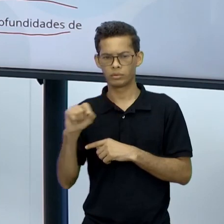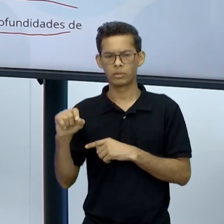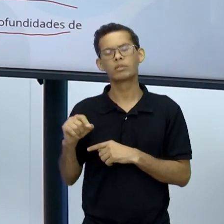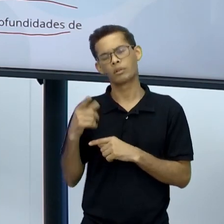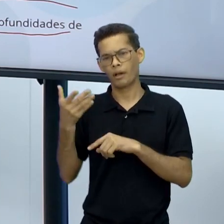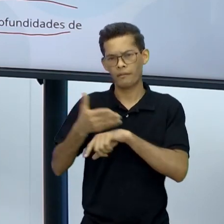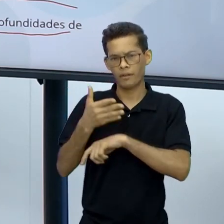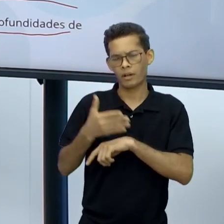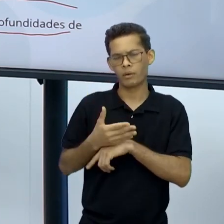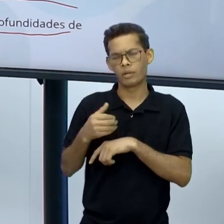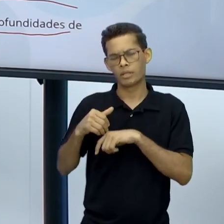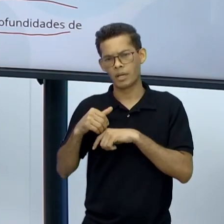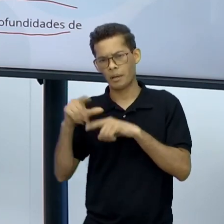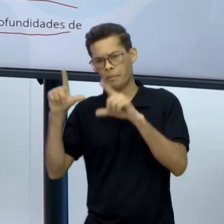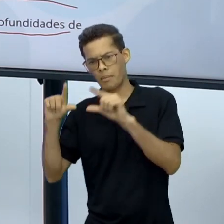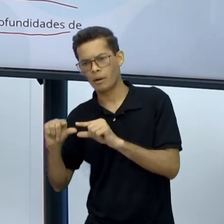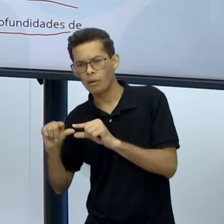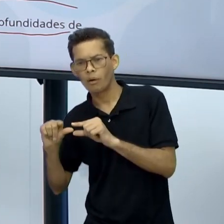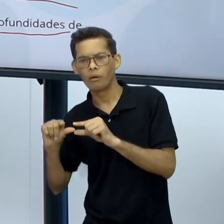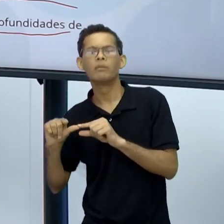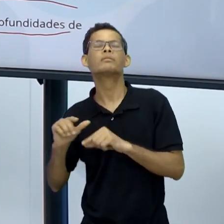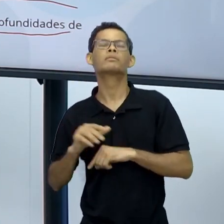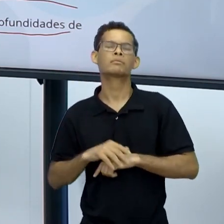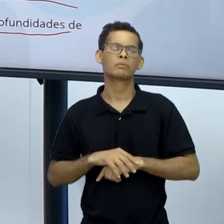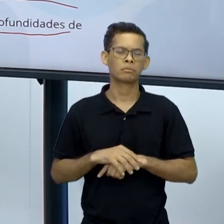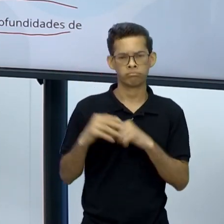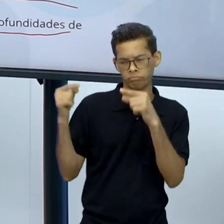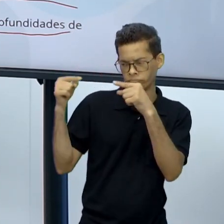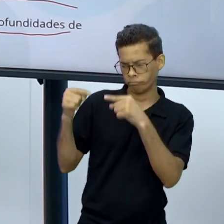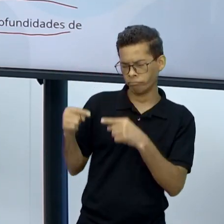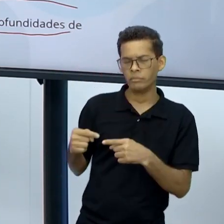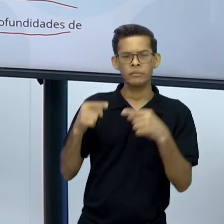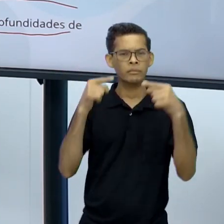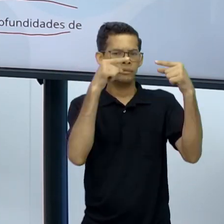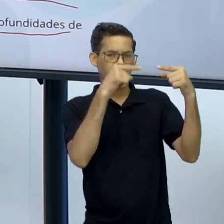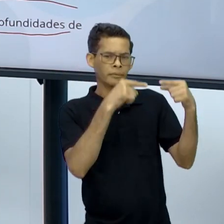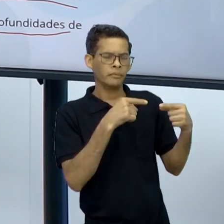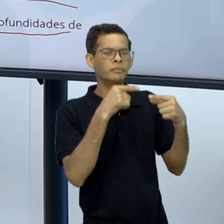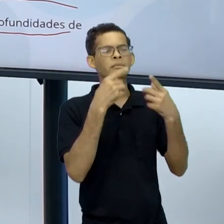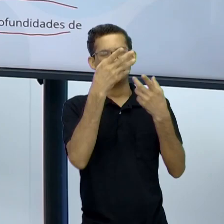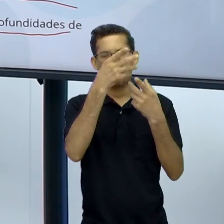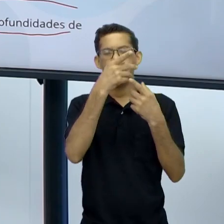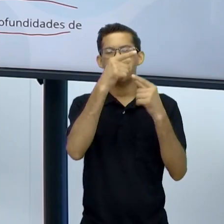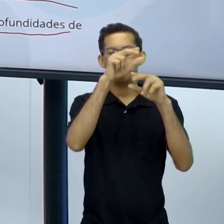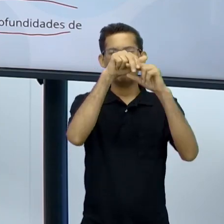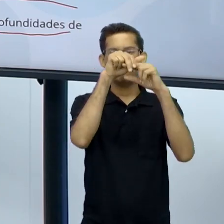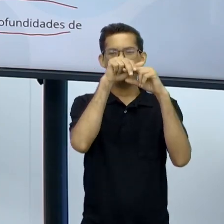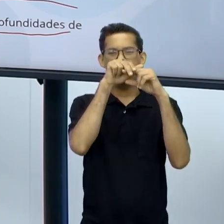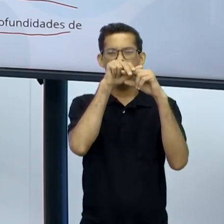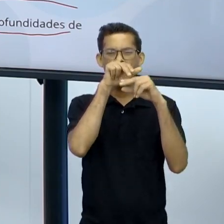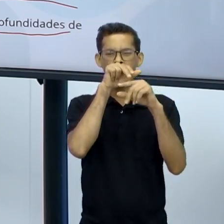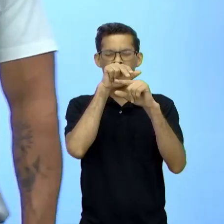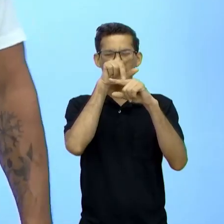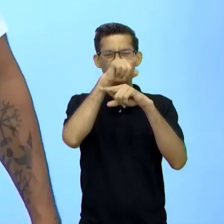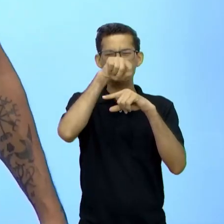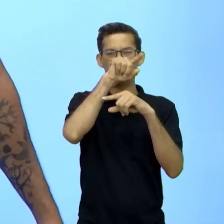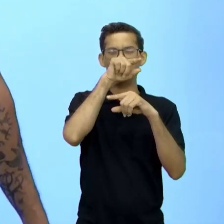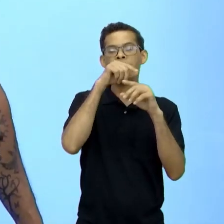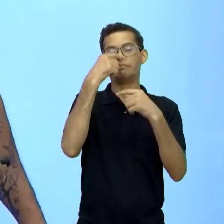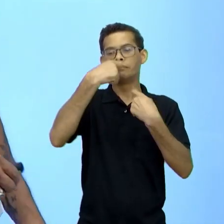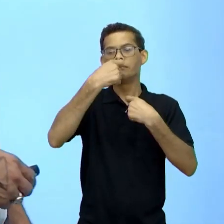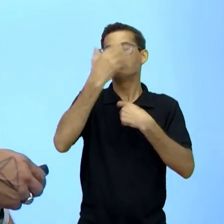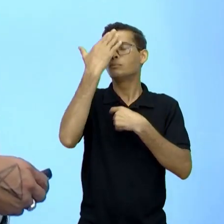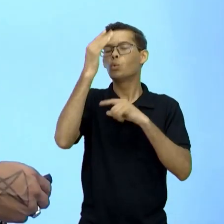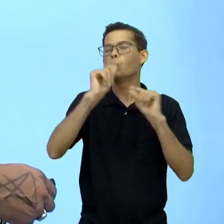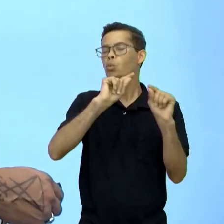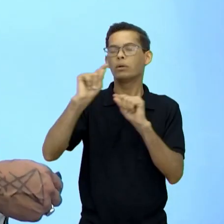Isso aí é importante saber a relação da frequência, a resolução e a profundidade de balinha. Isso que é bacana apontar